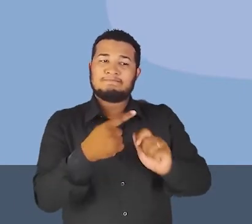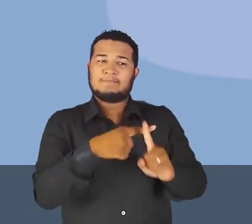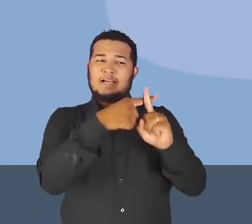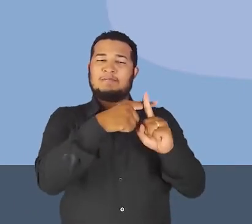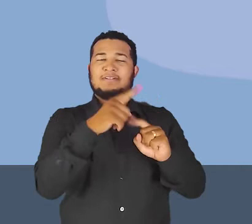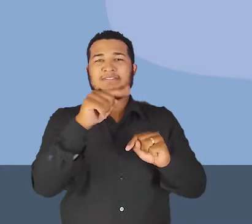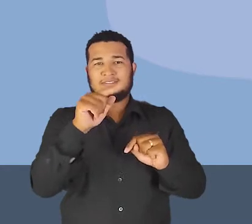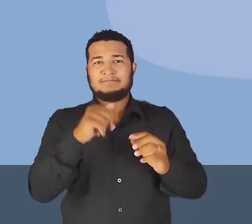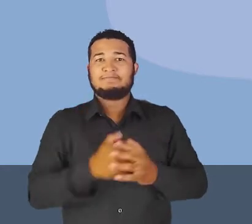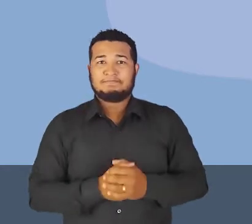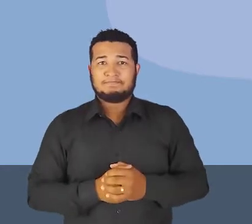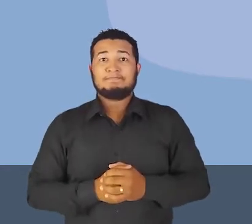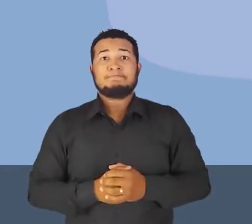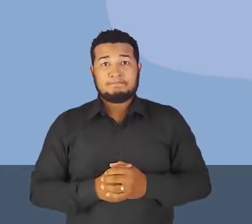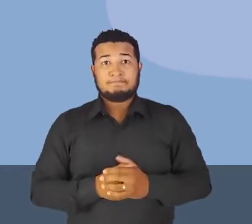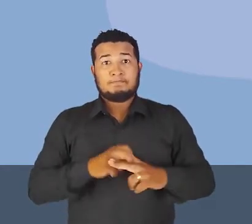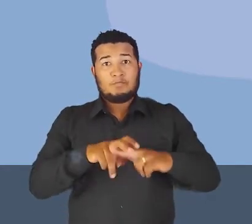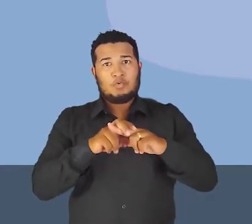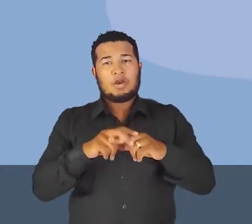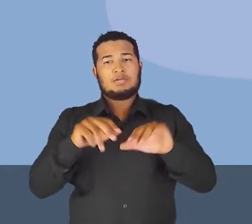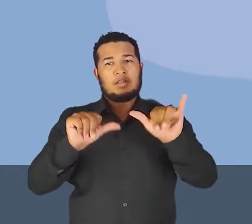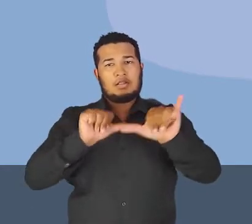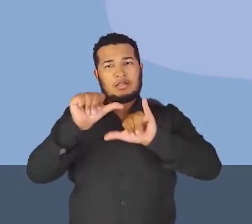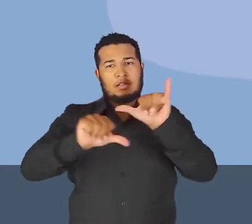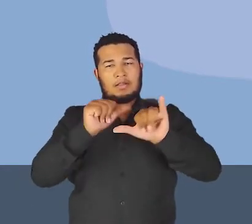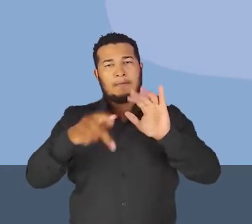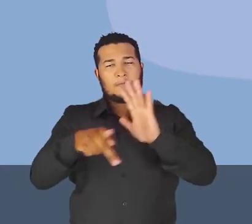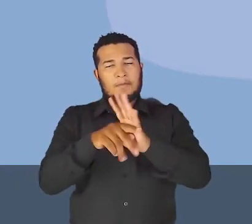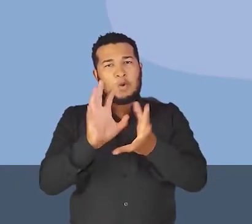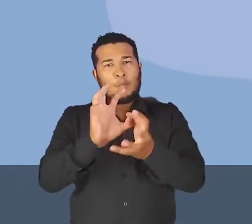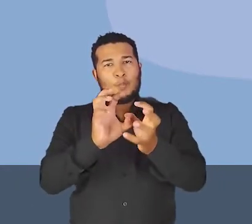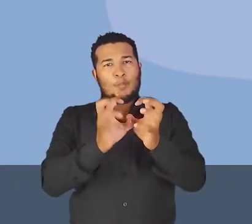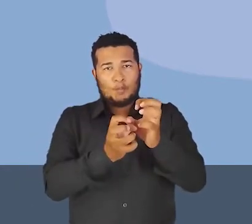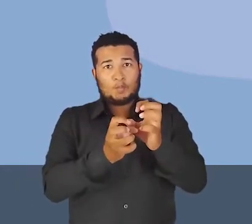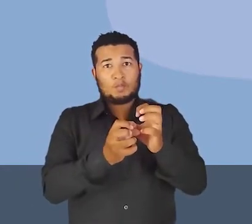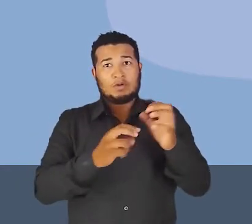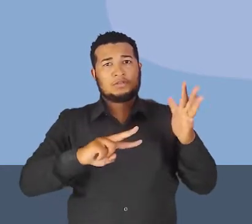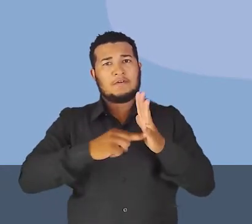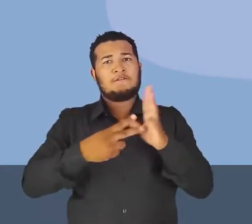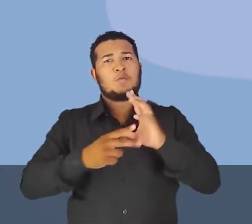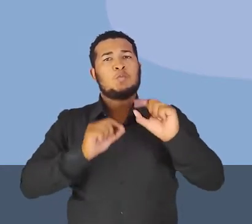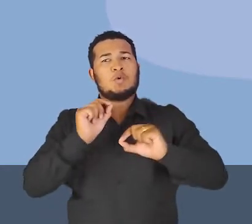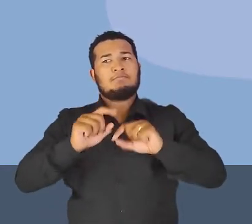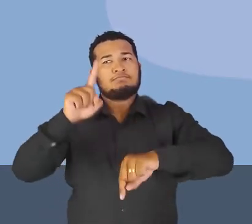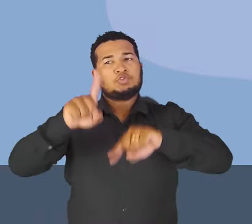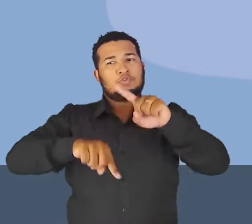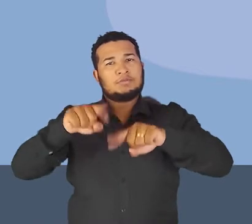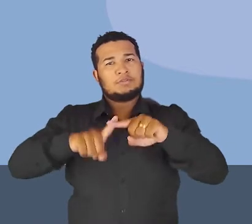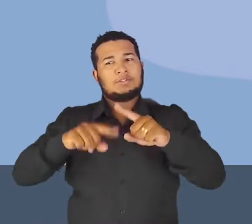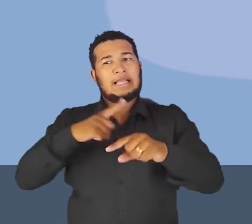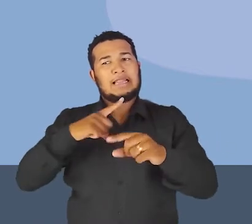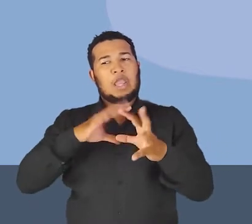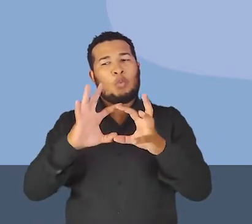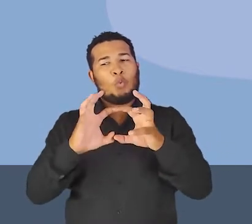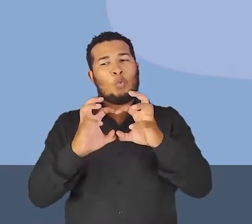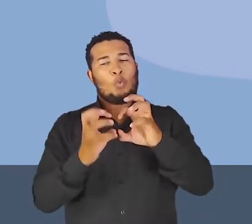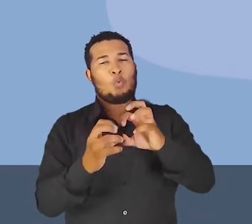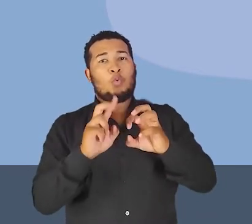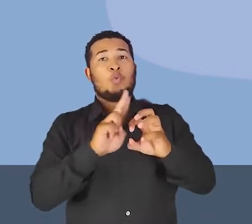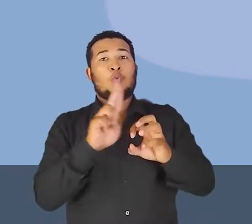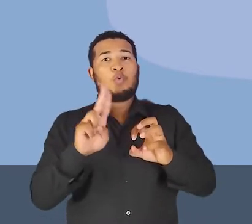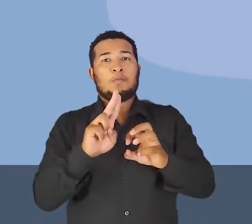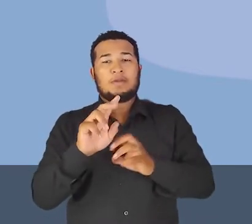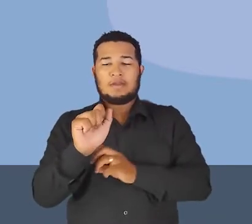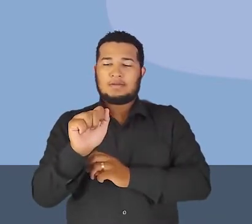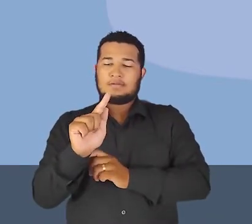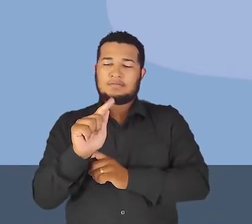sai. Nas reações de oxirredução, nas pilhas, né, a gente vai falar que a substância que sofre oxidação é chamada